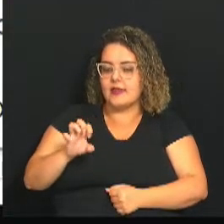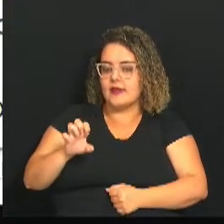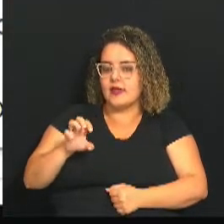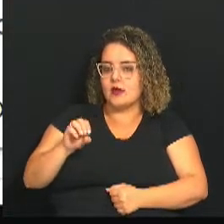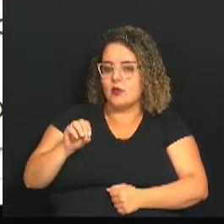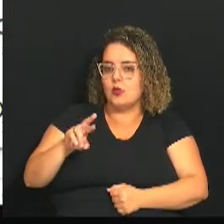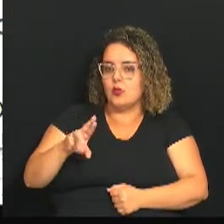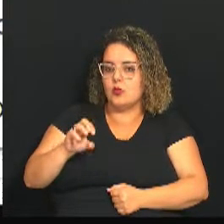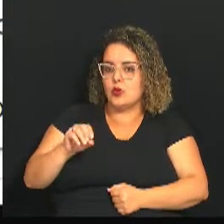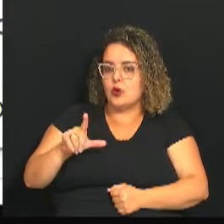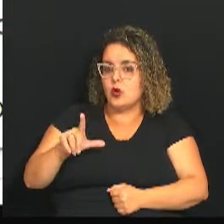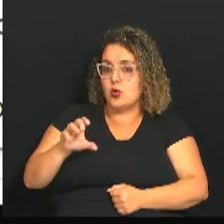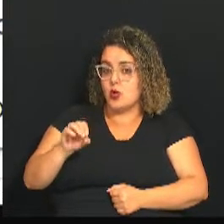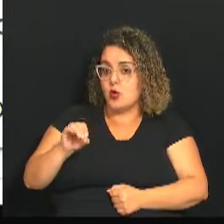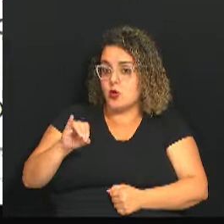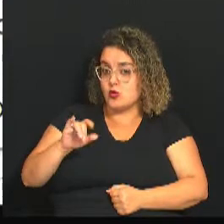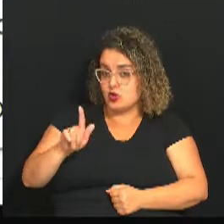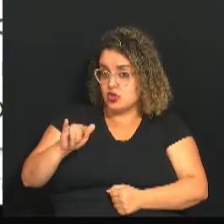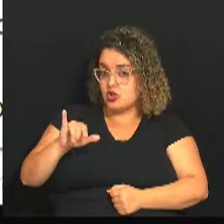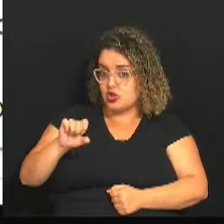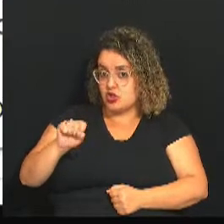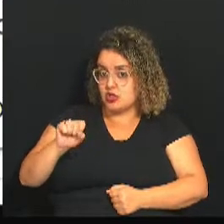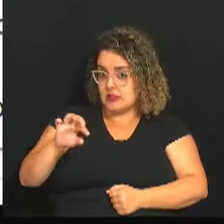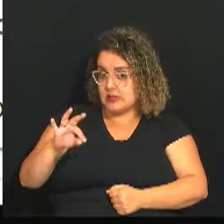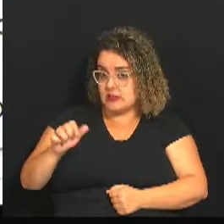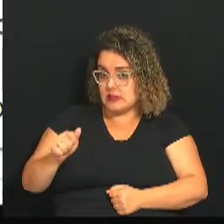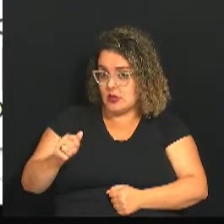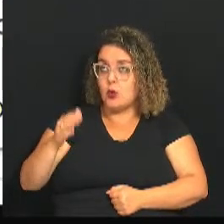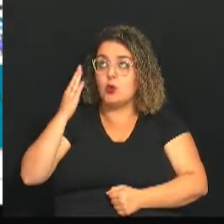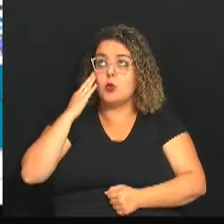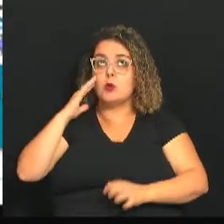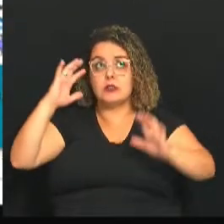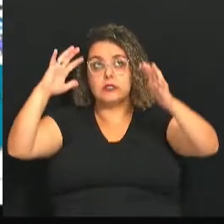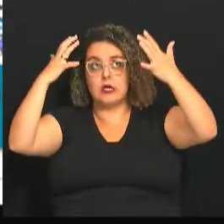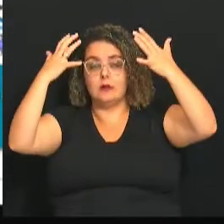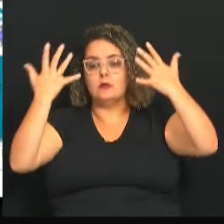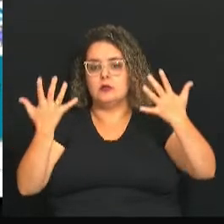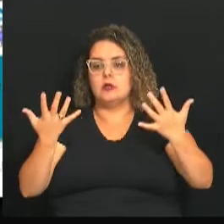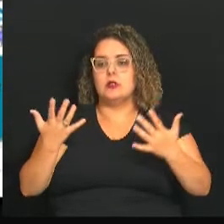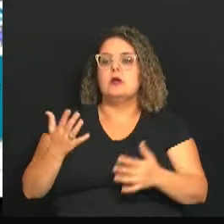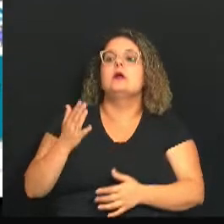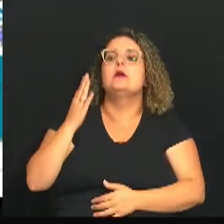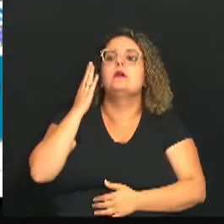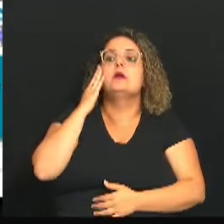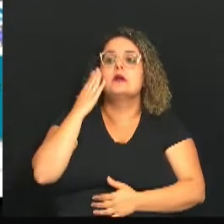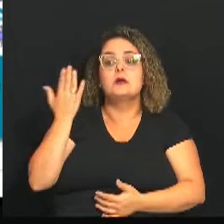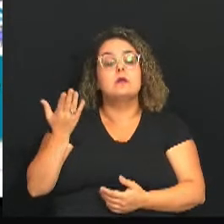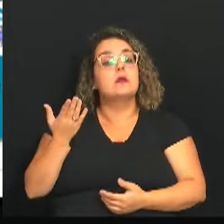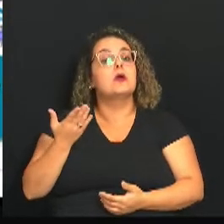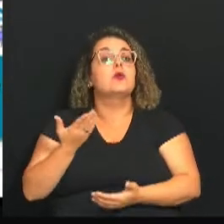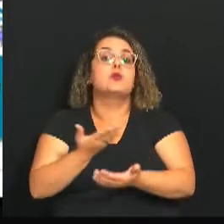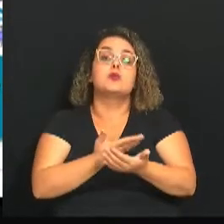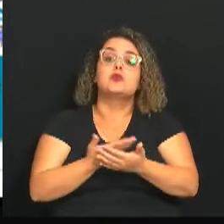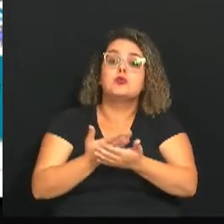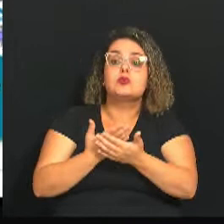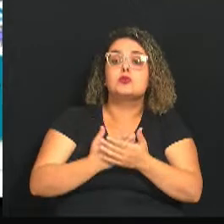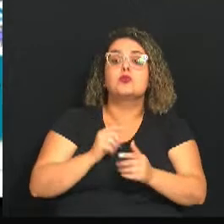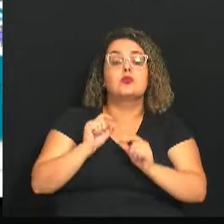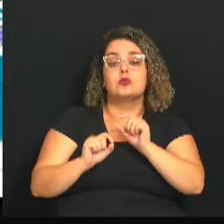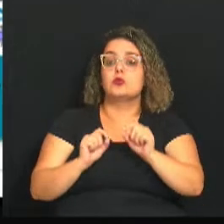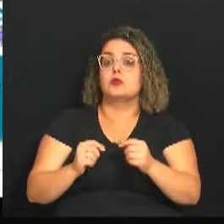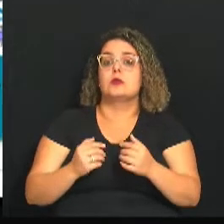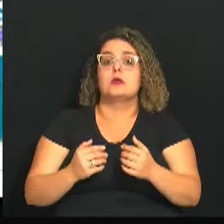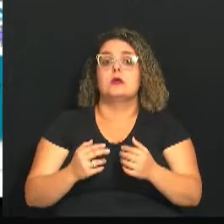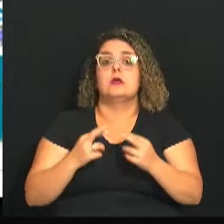e o que pode implicar nas vidas das pessoas. A gente também tem as